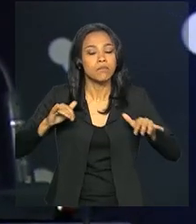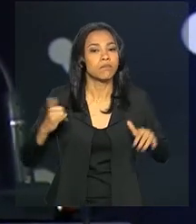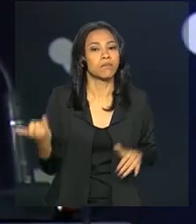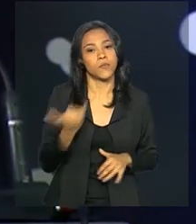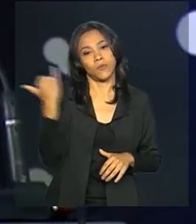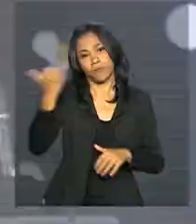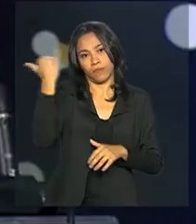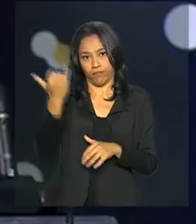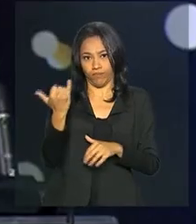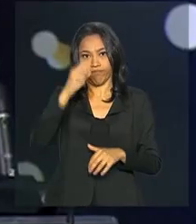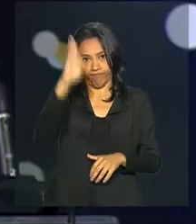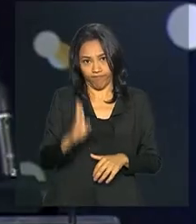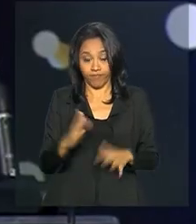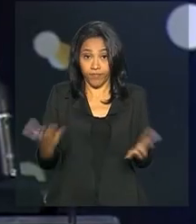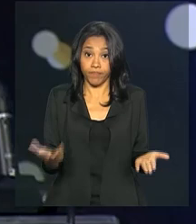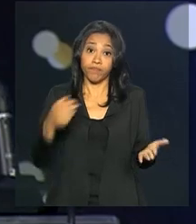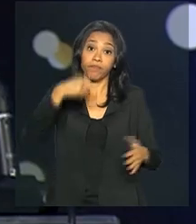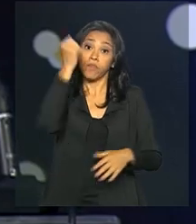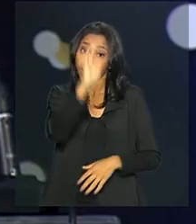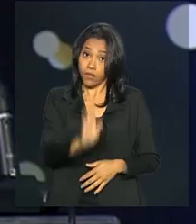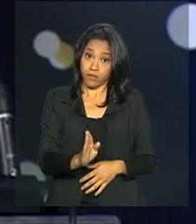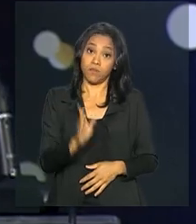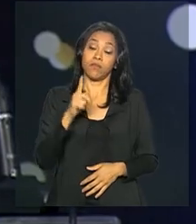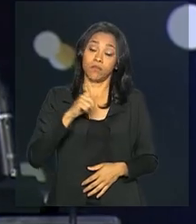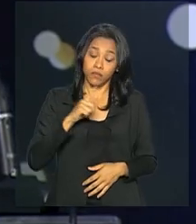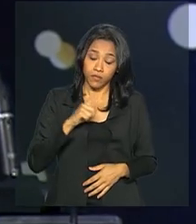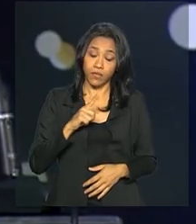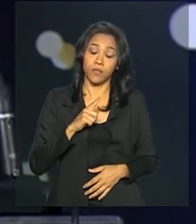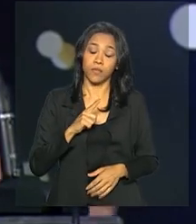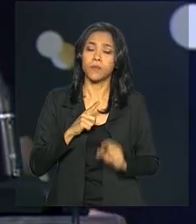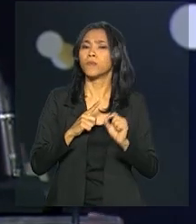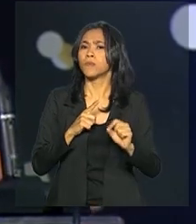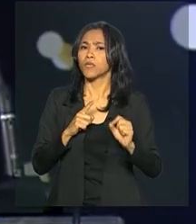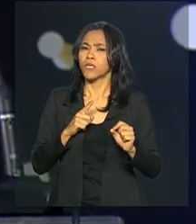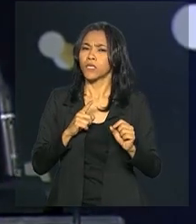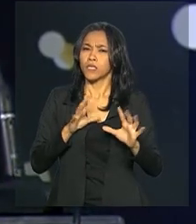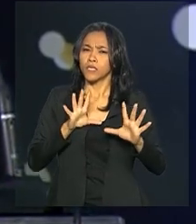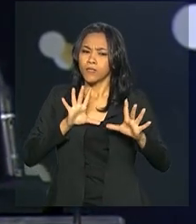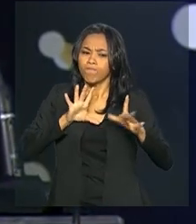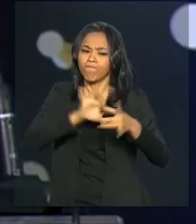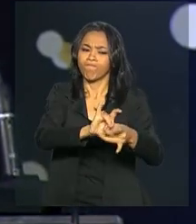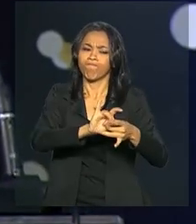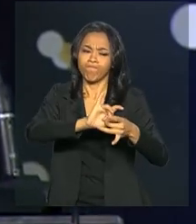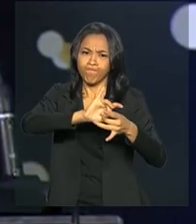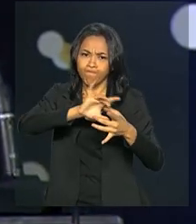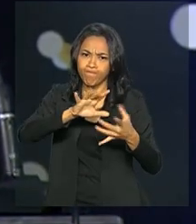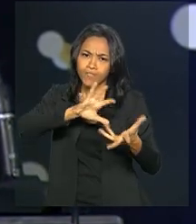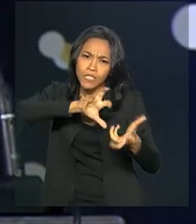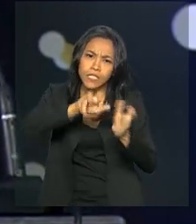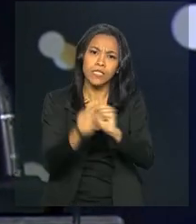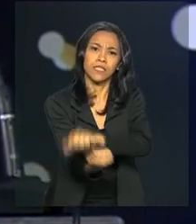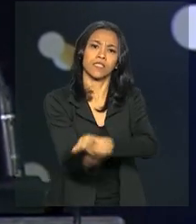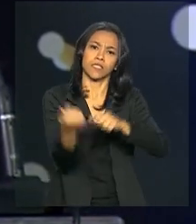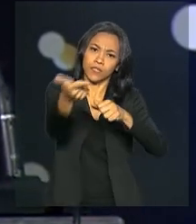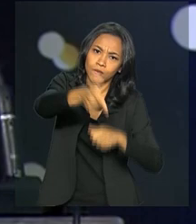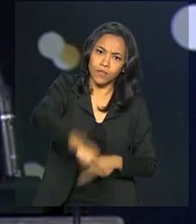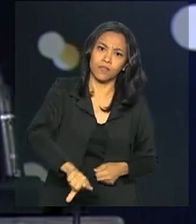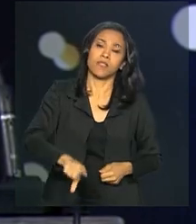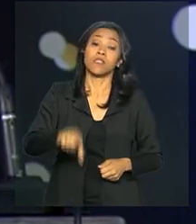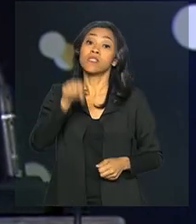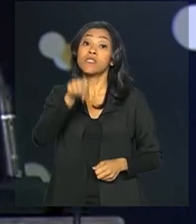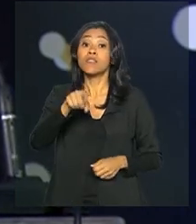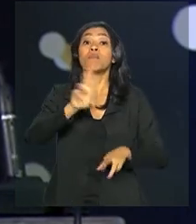da vida nacional. Então, o Brasil está tomando forma novamente. E isto se deve, meus amigos, minhas amigas,